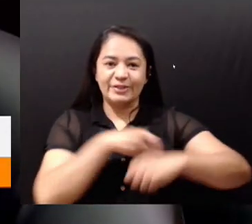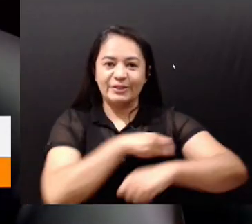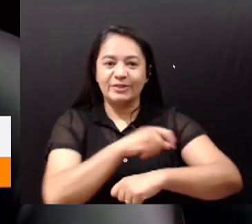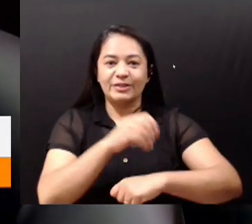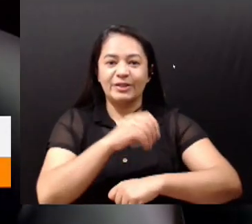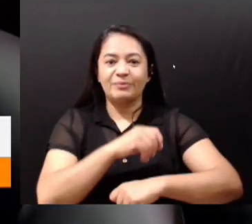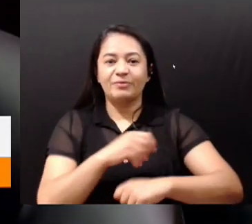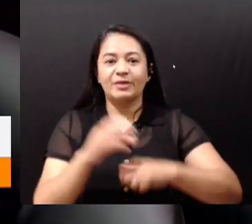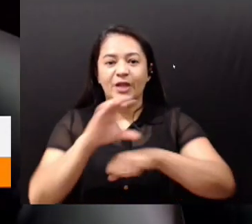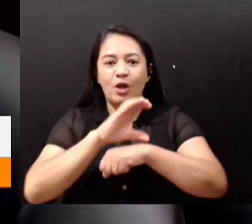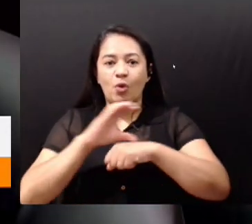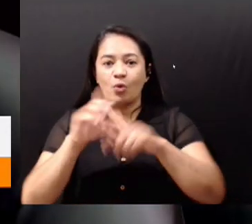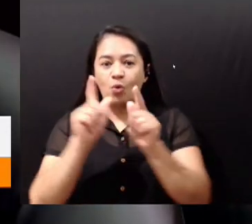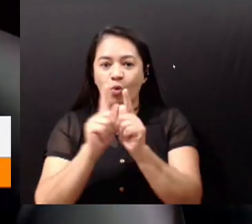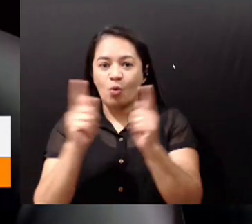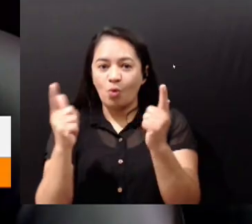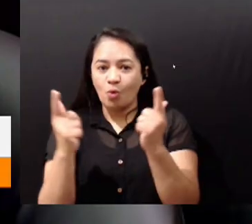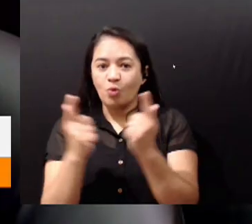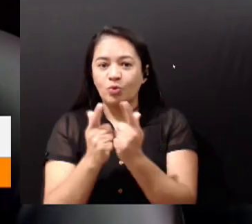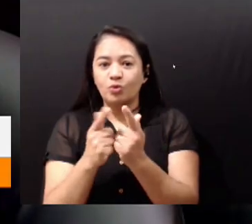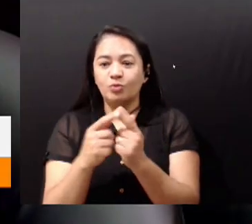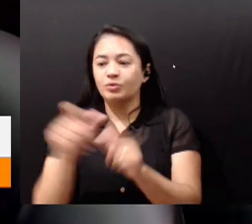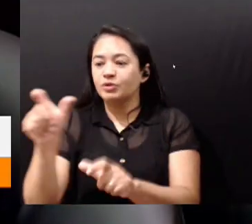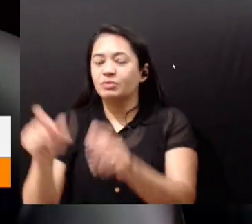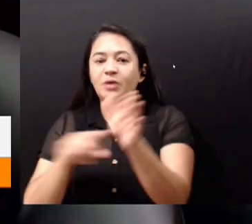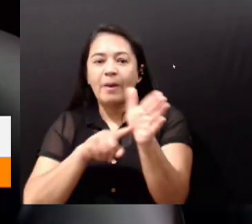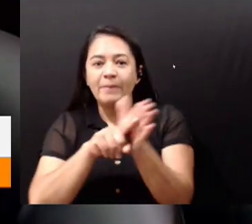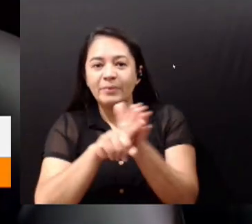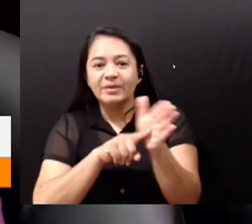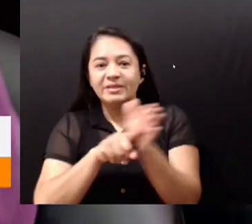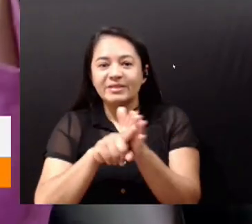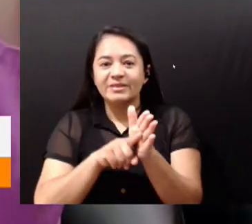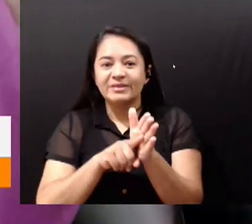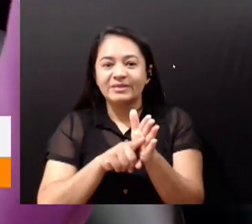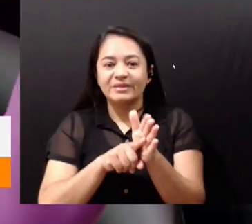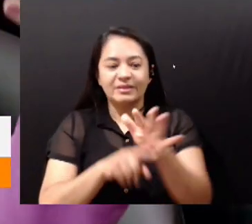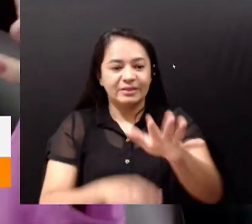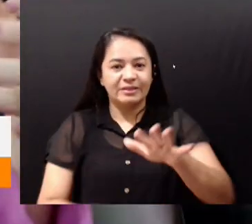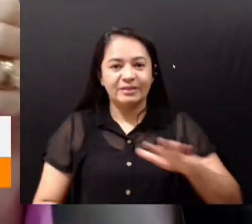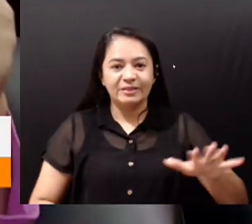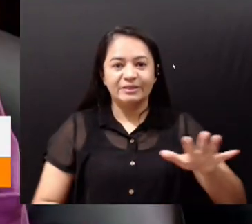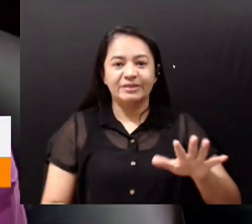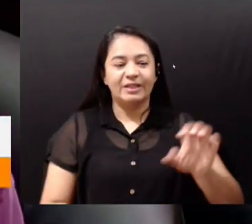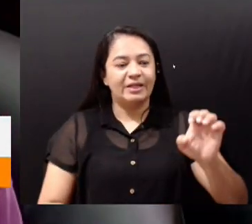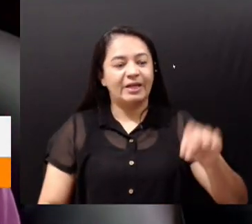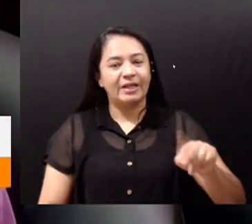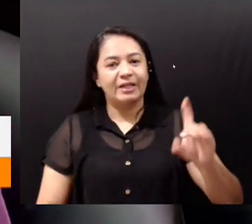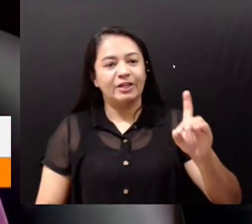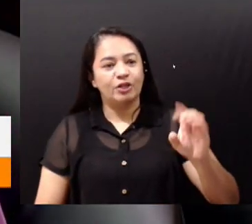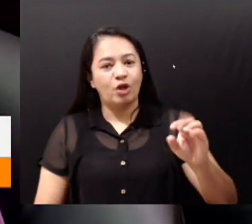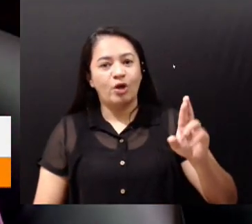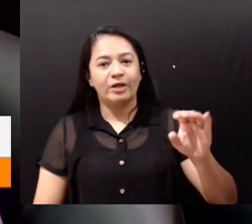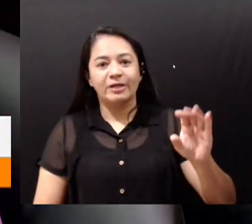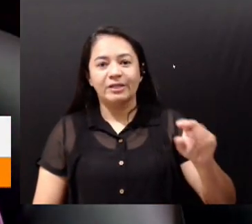né, de pesquisadores, tanto na área da endócrino, quanto nutricionistas,